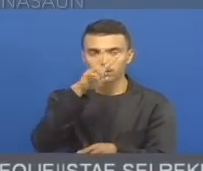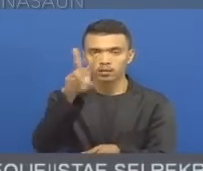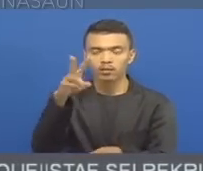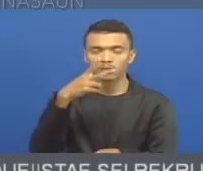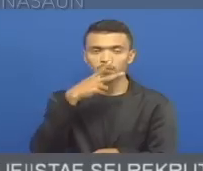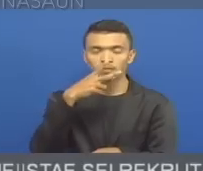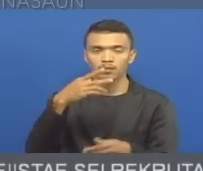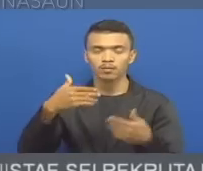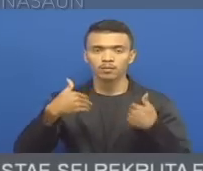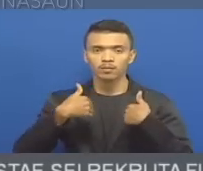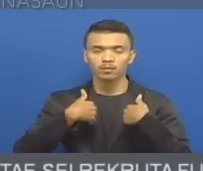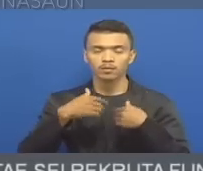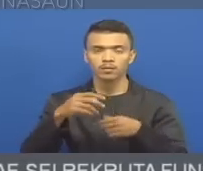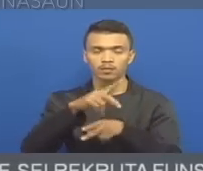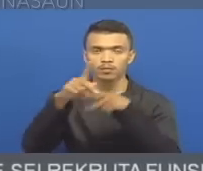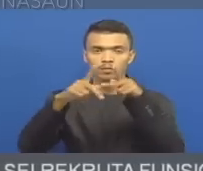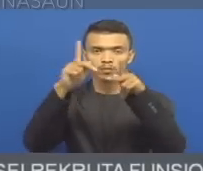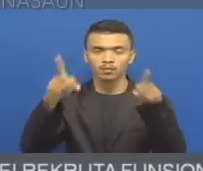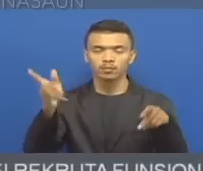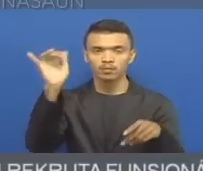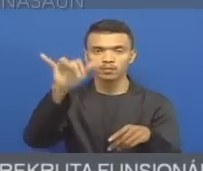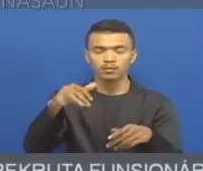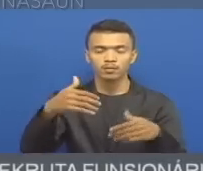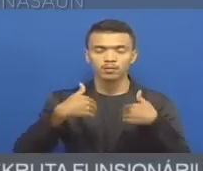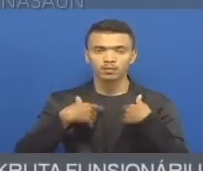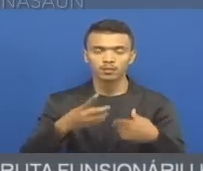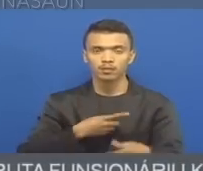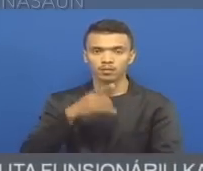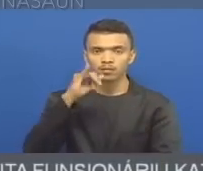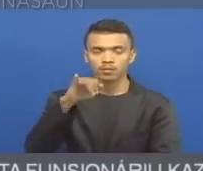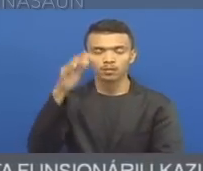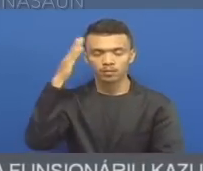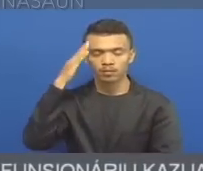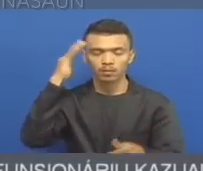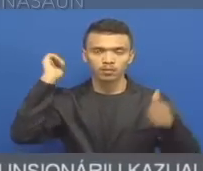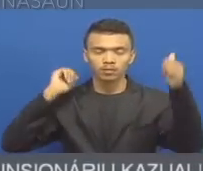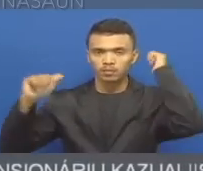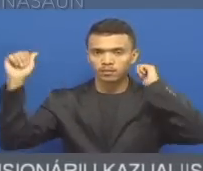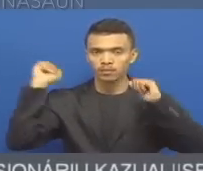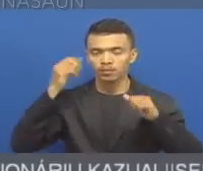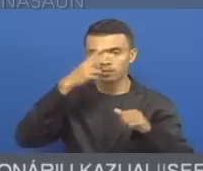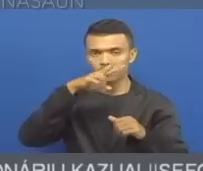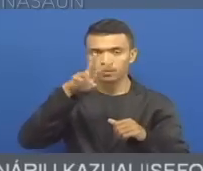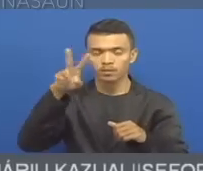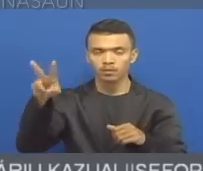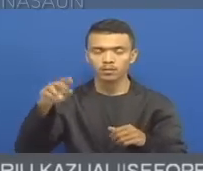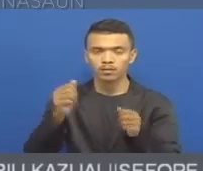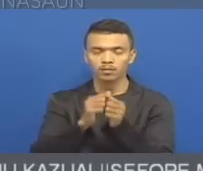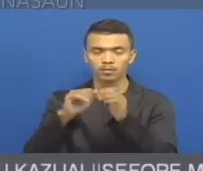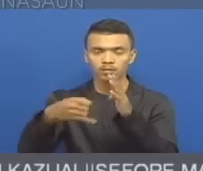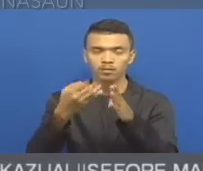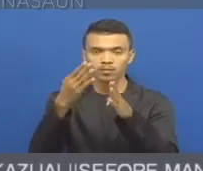circulação de tabaco ilícito e a losa siria capital dele. A do Ratenecleian, atividade refere, turma Itabah Muto Grito, Amania Belum,